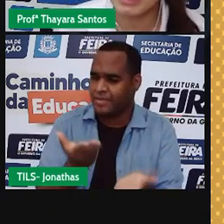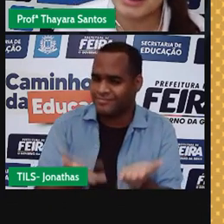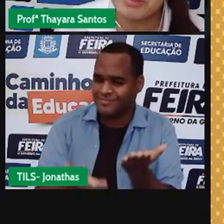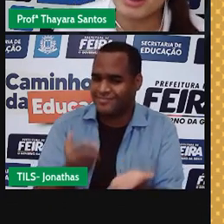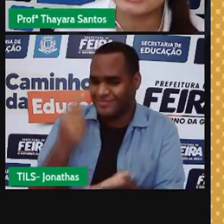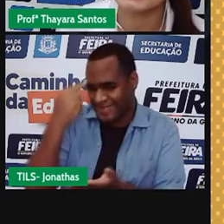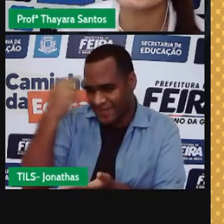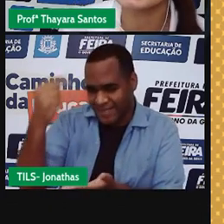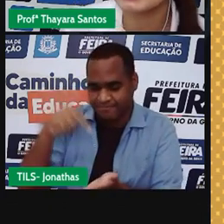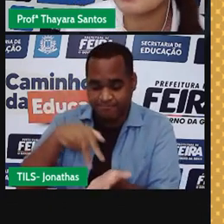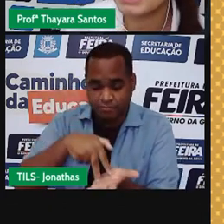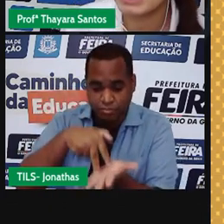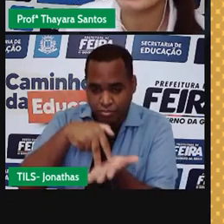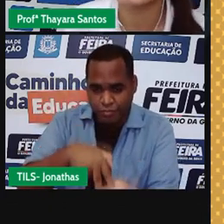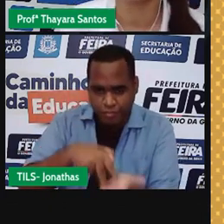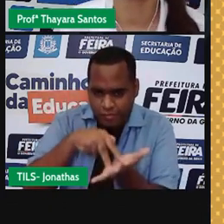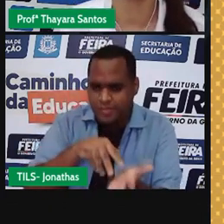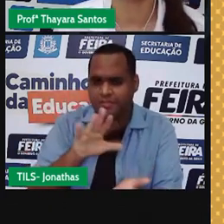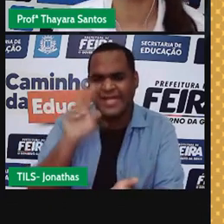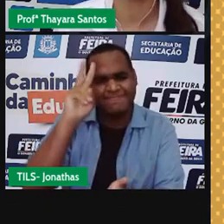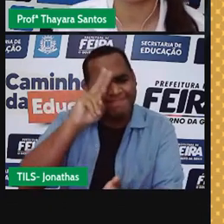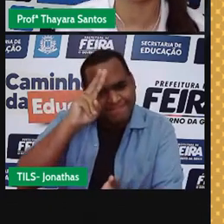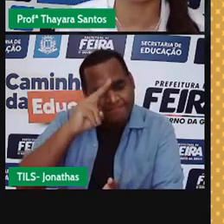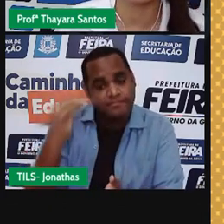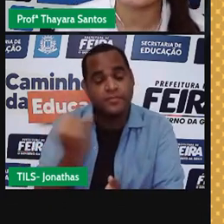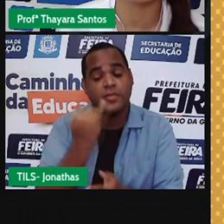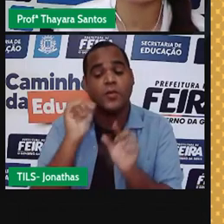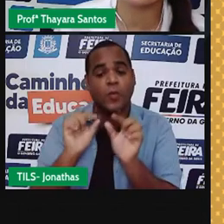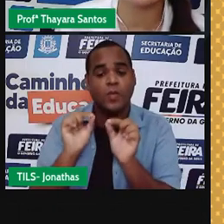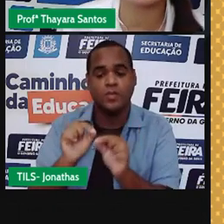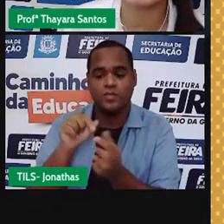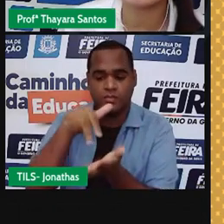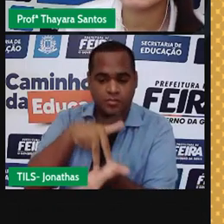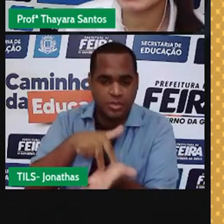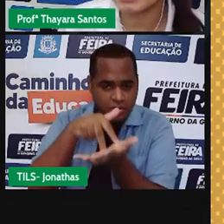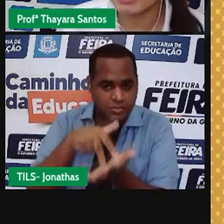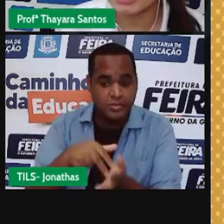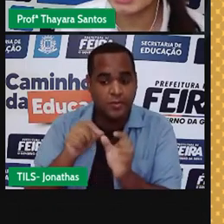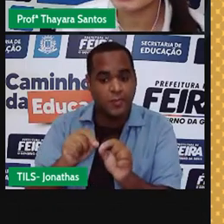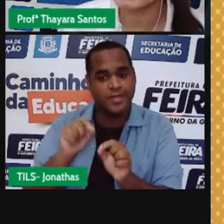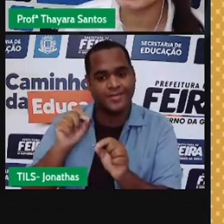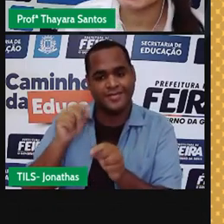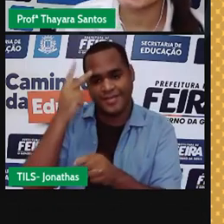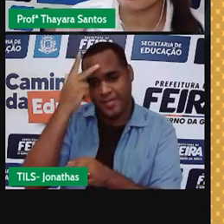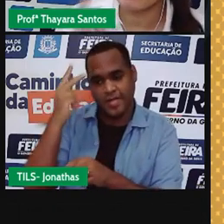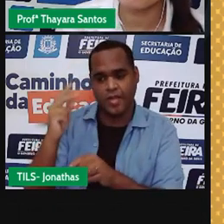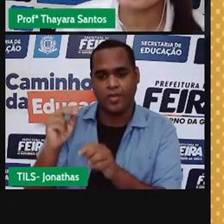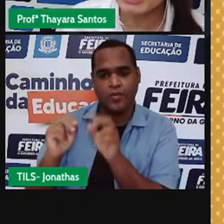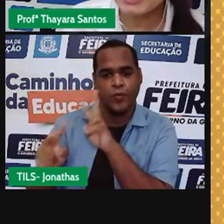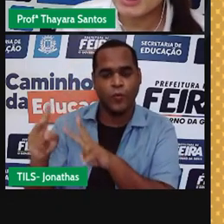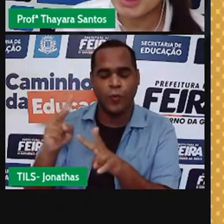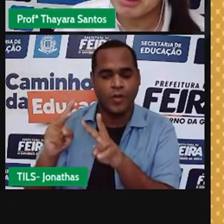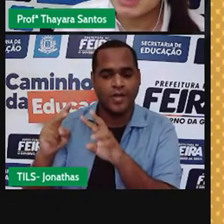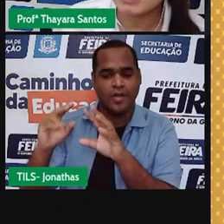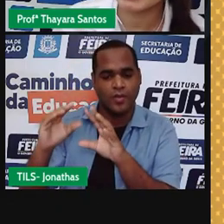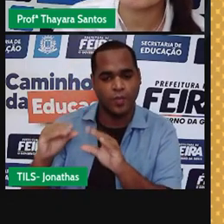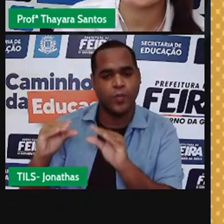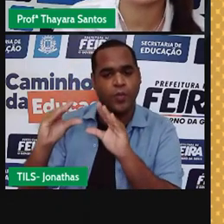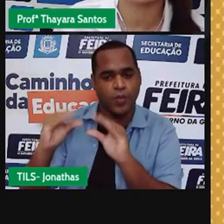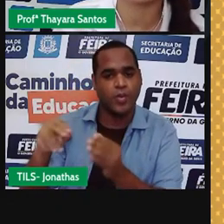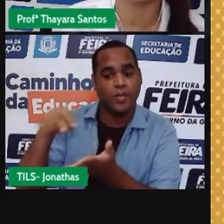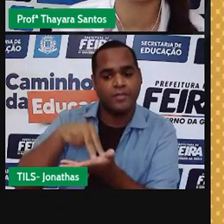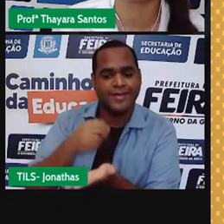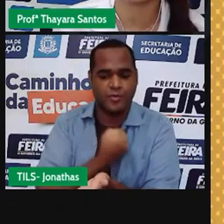Só que, claro, é importante a gente lembrar que o peso é influenciado também pela força da gravidade. Então, o númerozinho que aparece